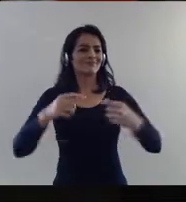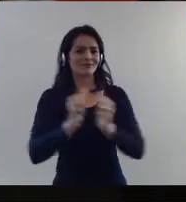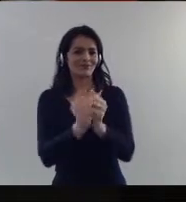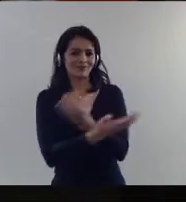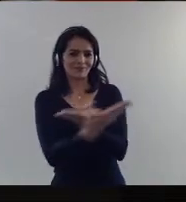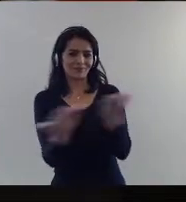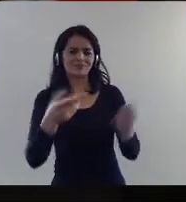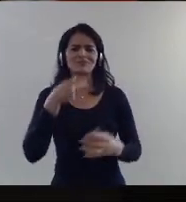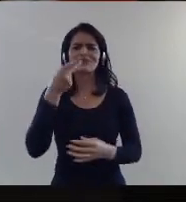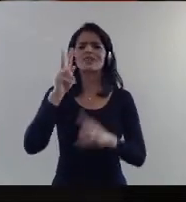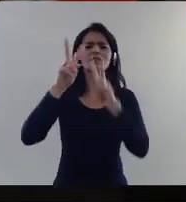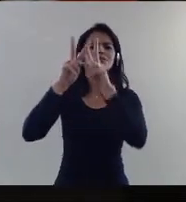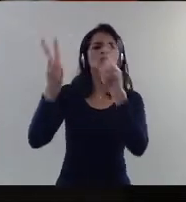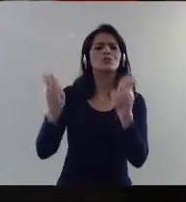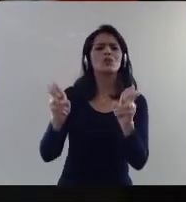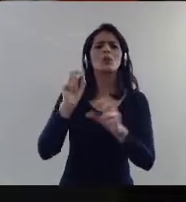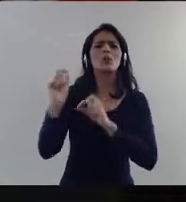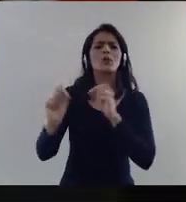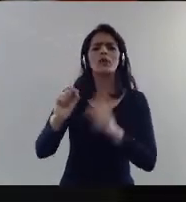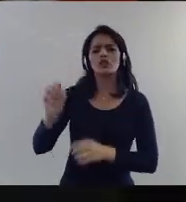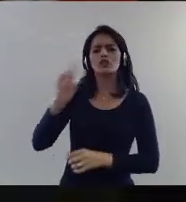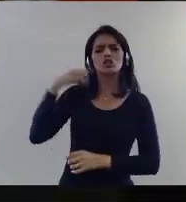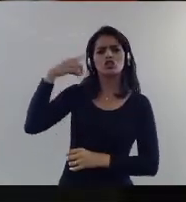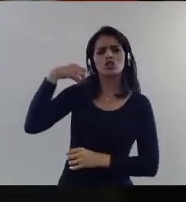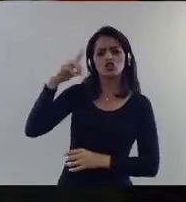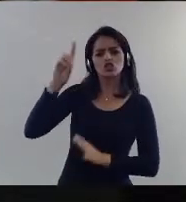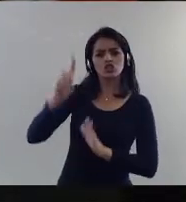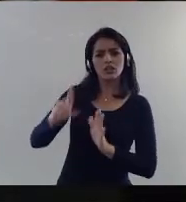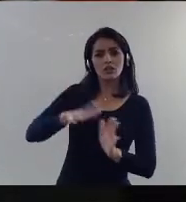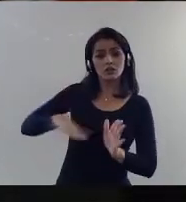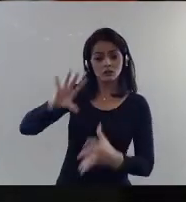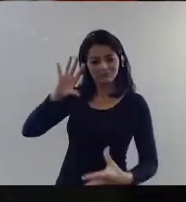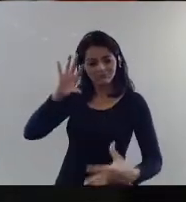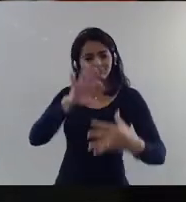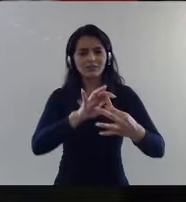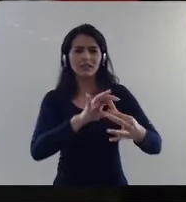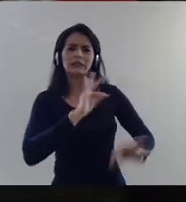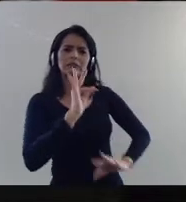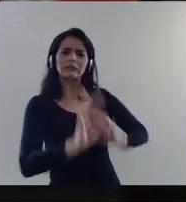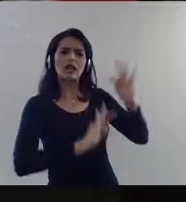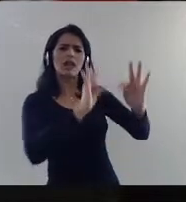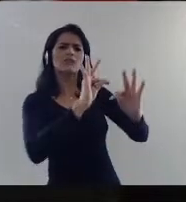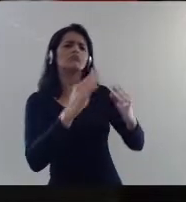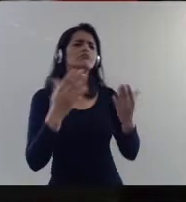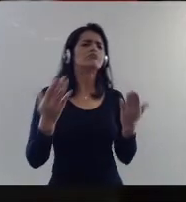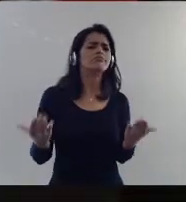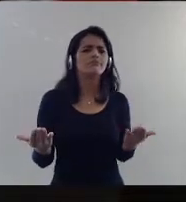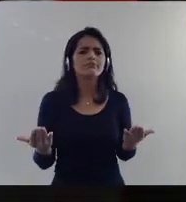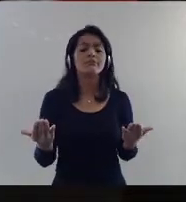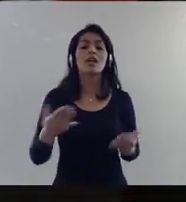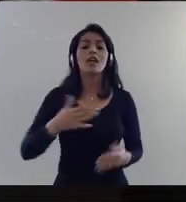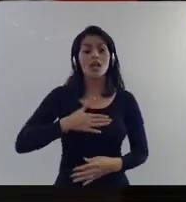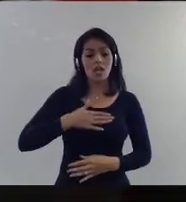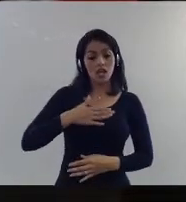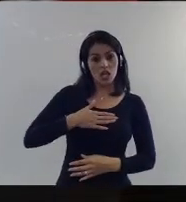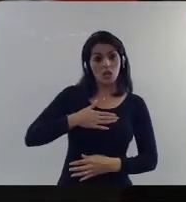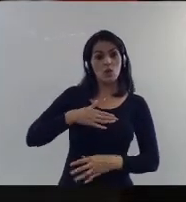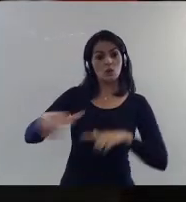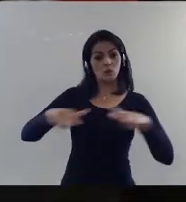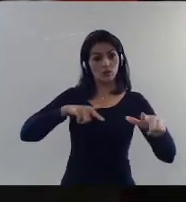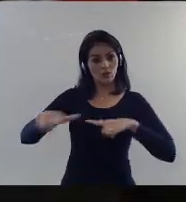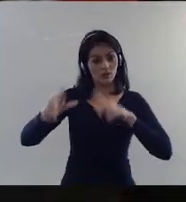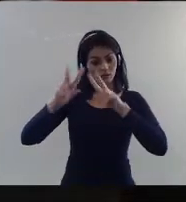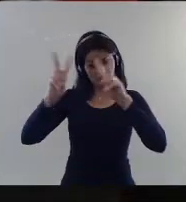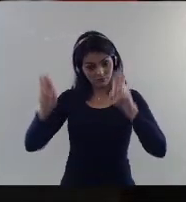sobre essas ligações entre o direito e a tecnologia. Eu acho que a gente avançou muito. Eu, particularmente, trabalho com essas